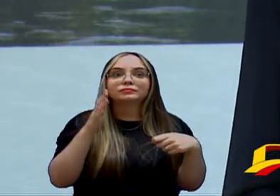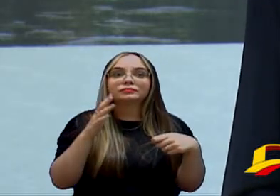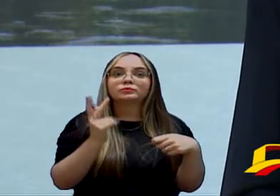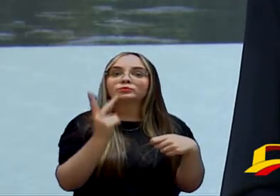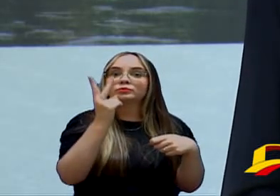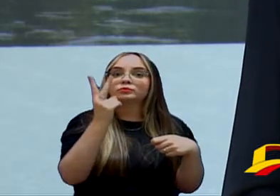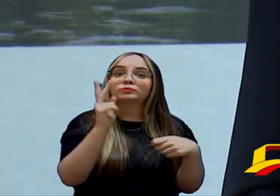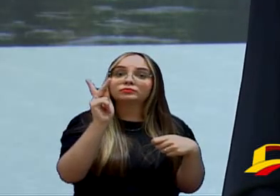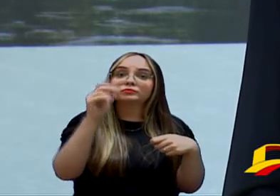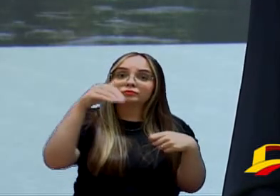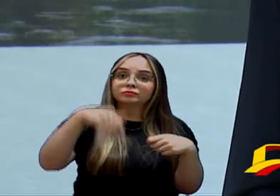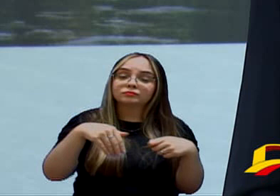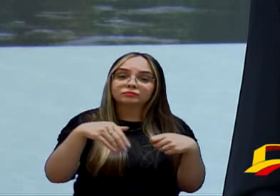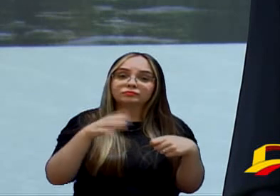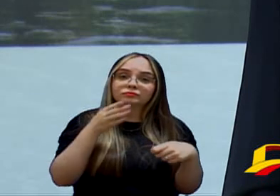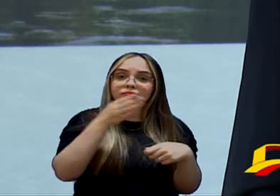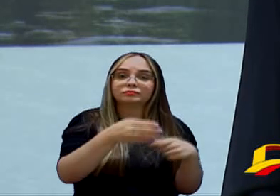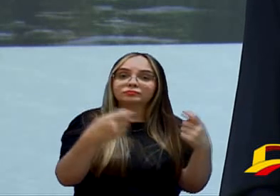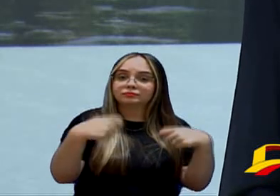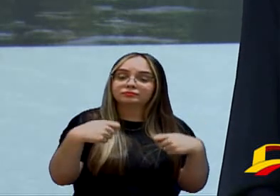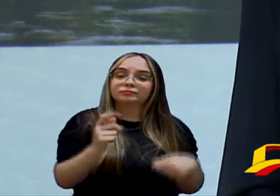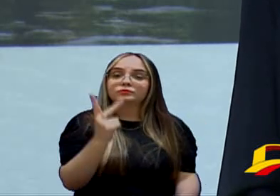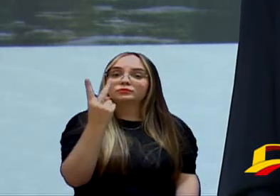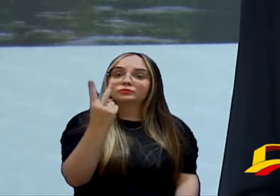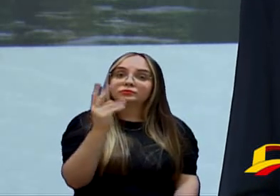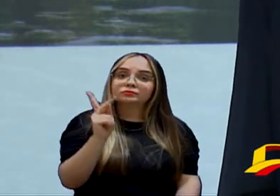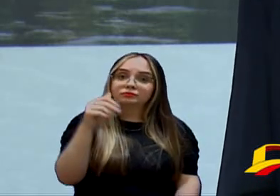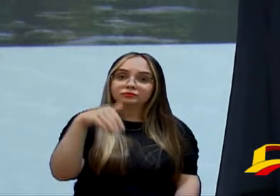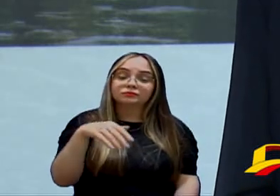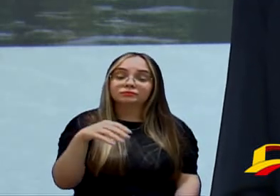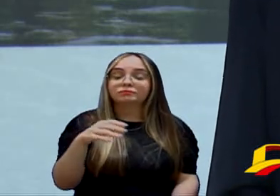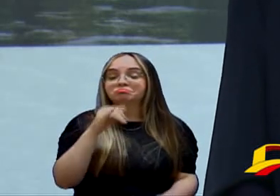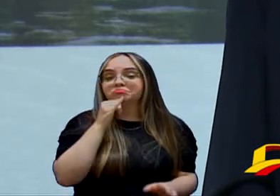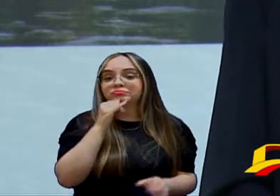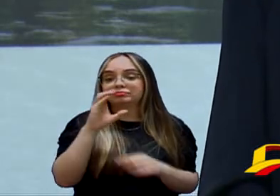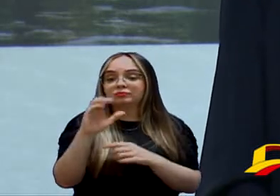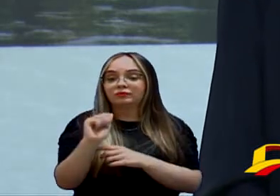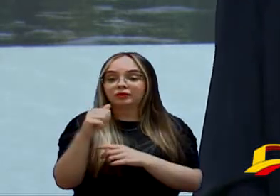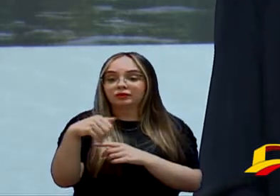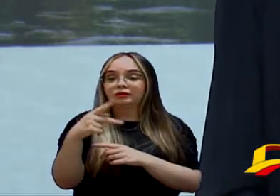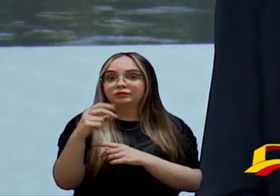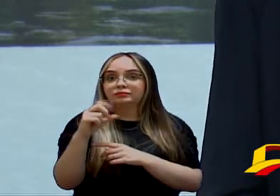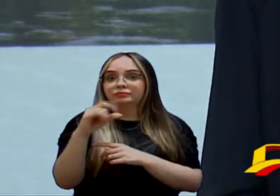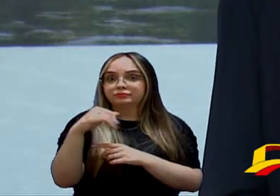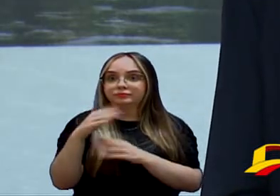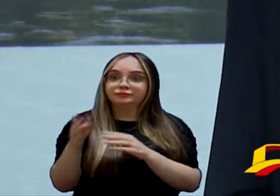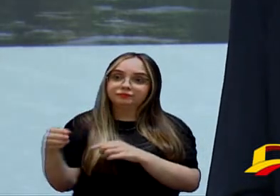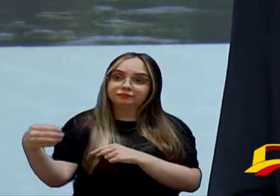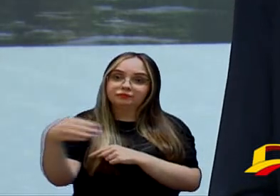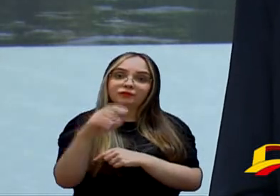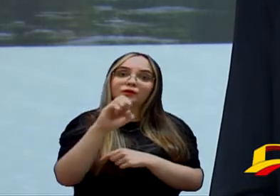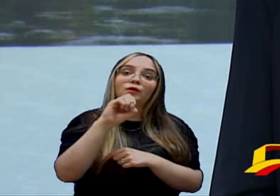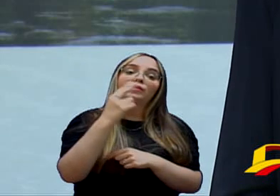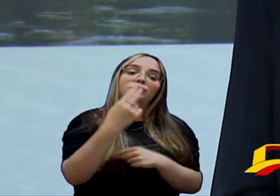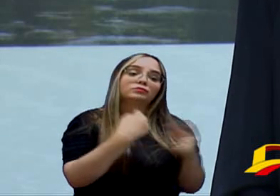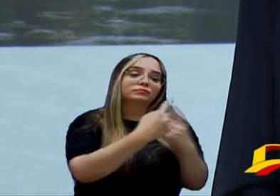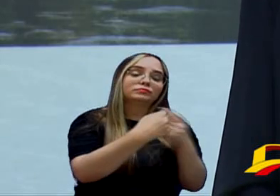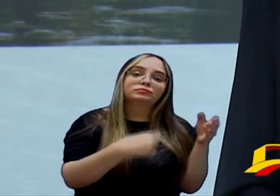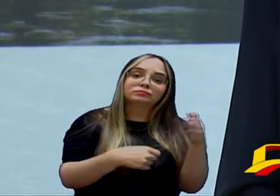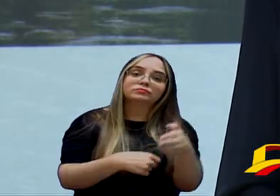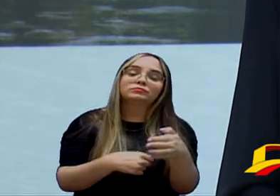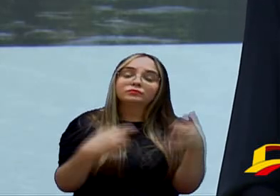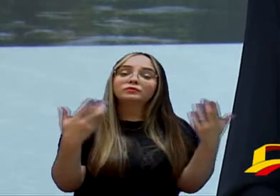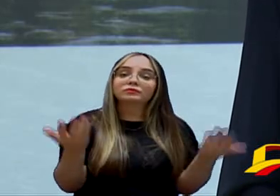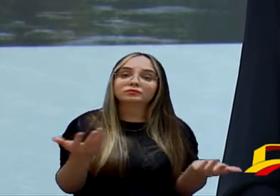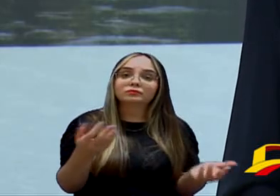de quase 2 Km se vai pelo Campo Limpo ou se vem pela marginal são